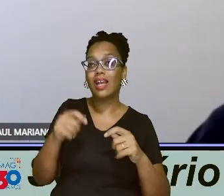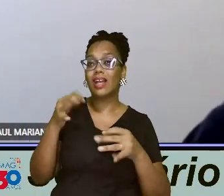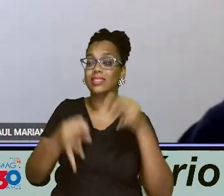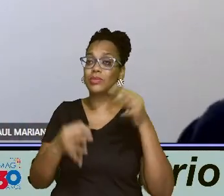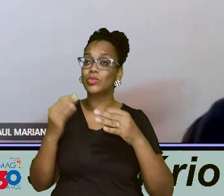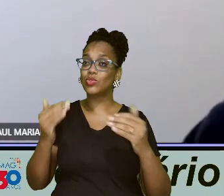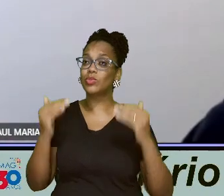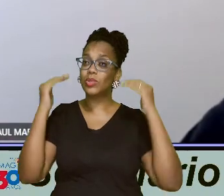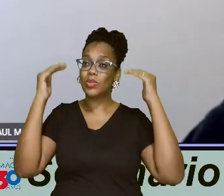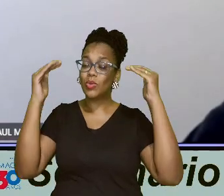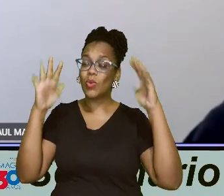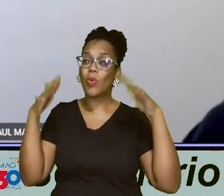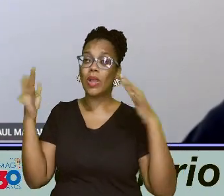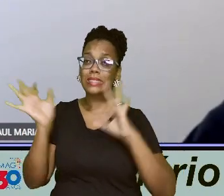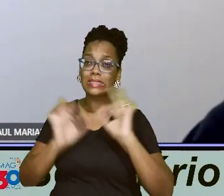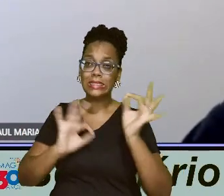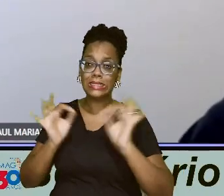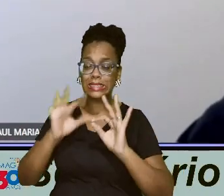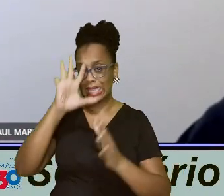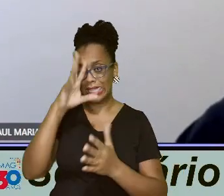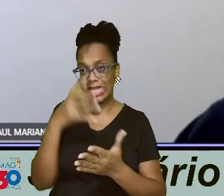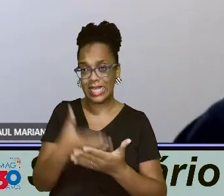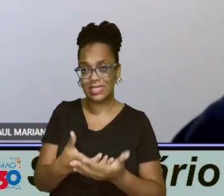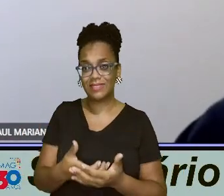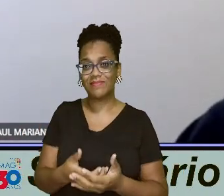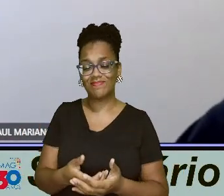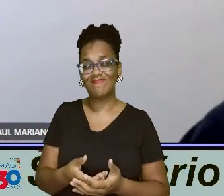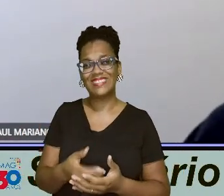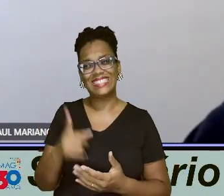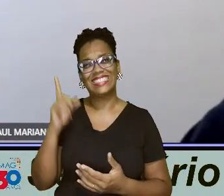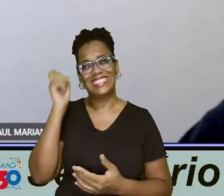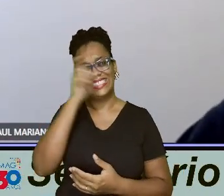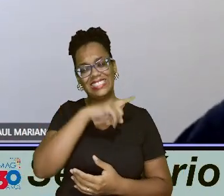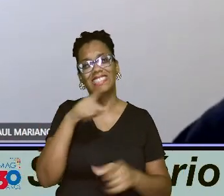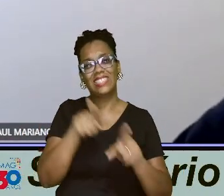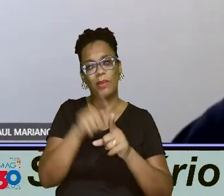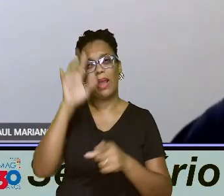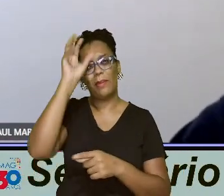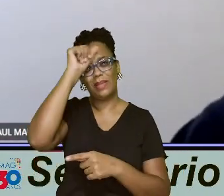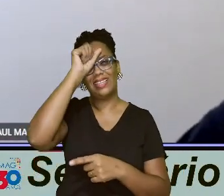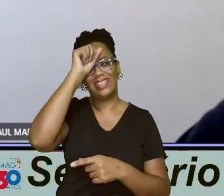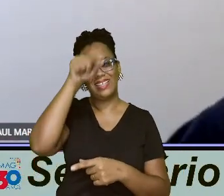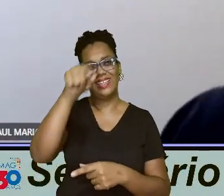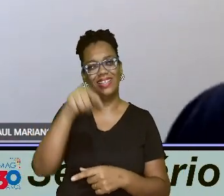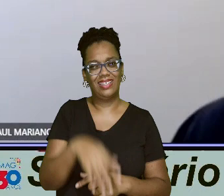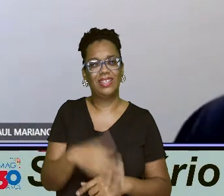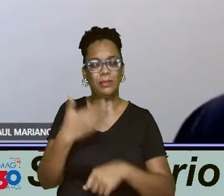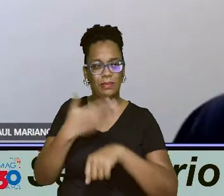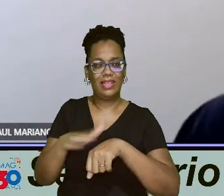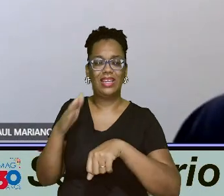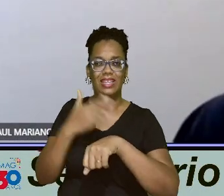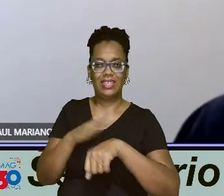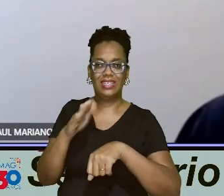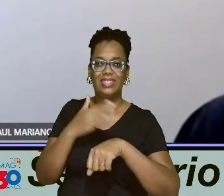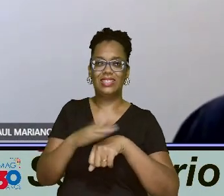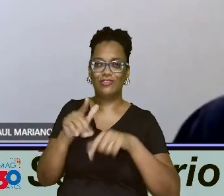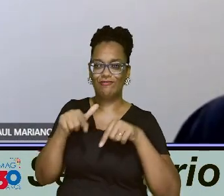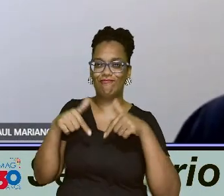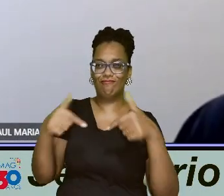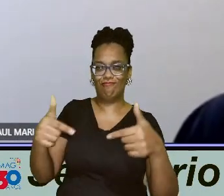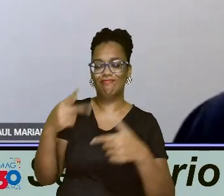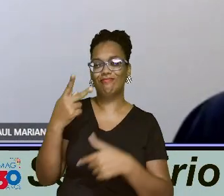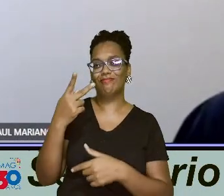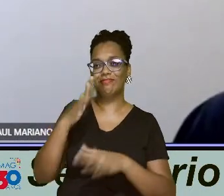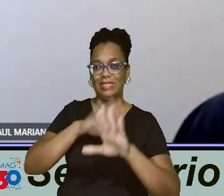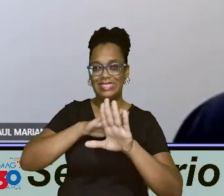superiores quando elaboram as suas teses em abstrato, é algo que também temos que aprender com ela, com a prática da aplicação dos